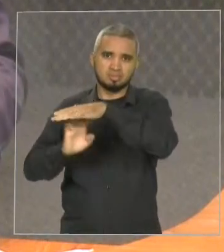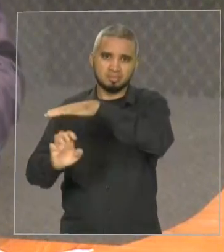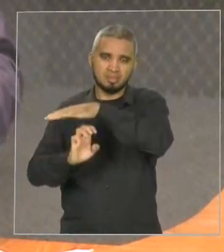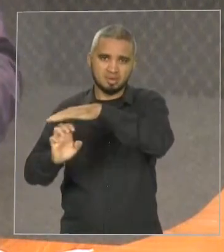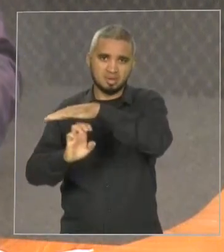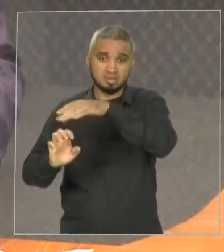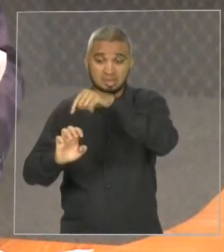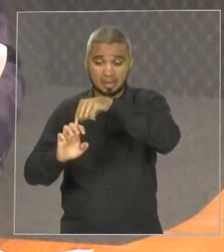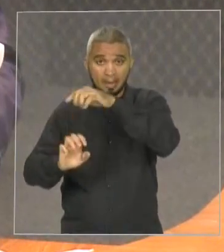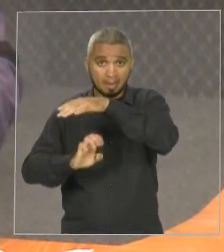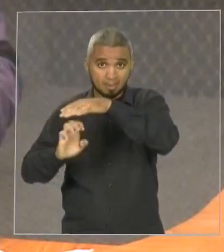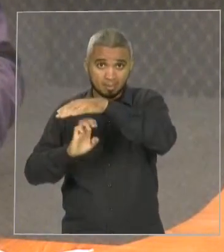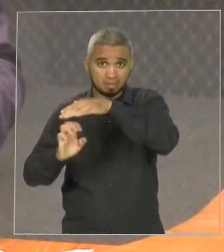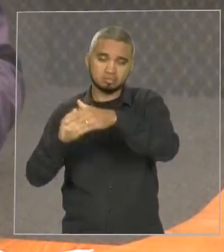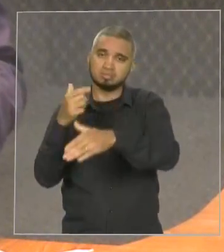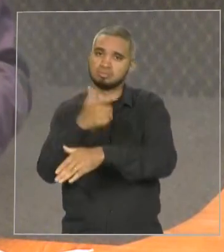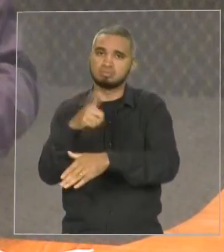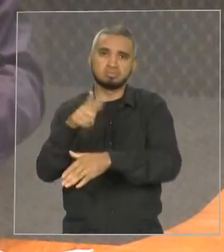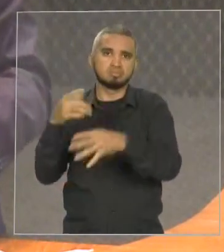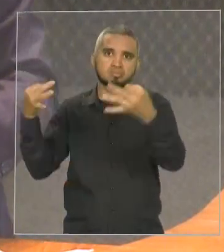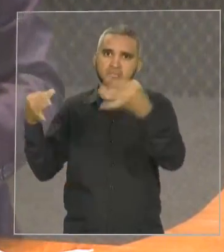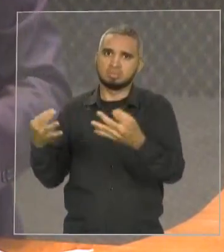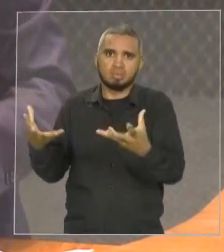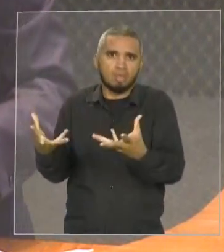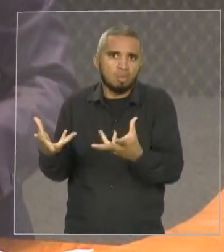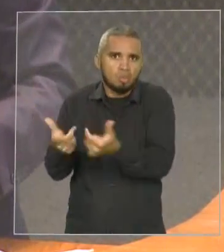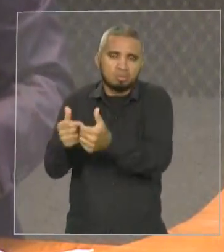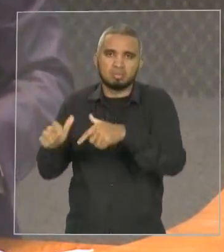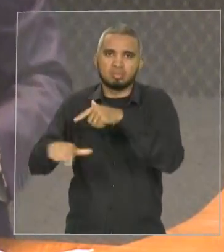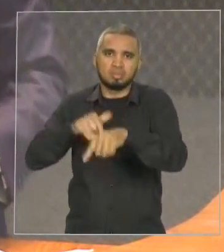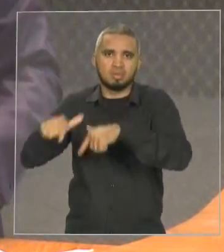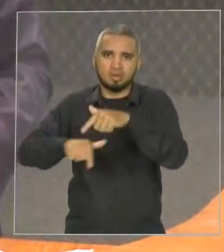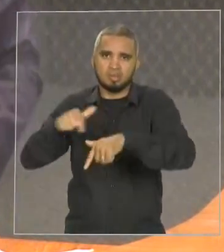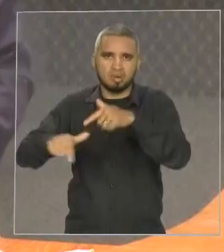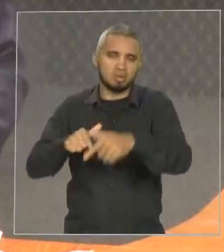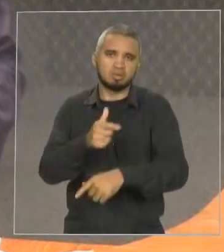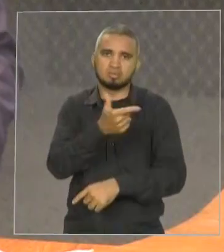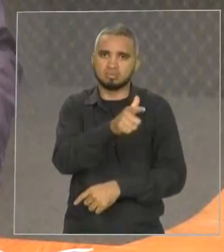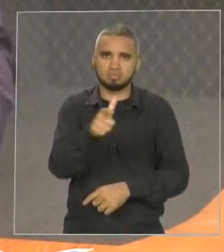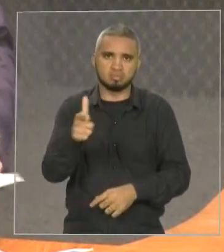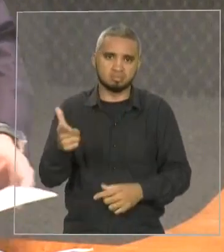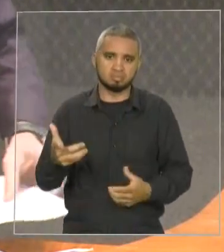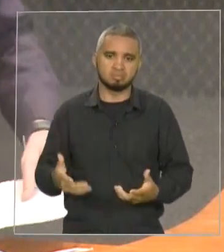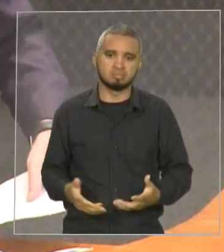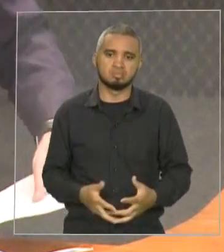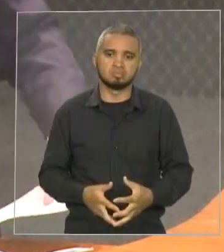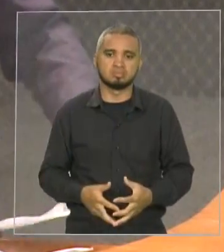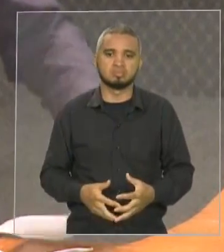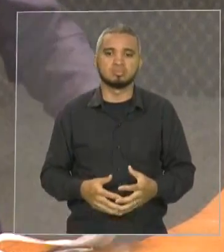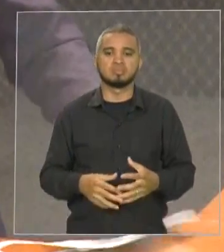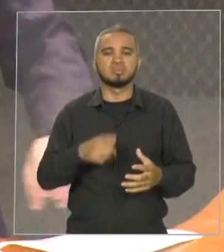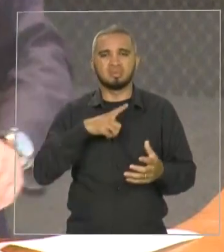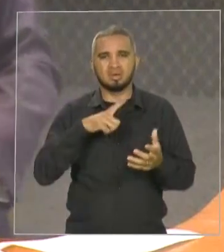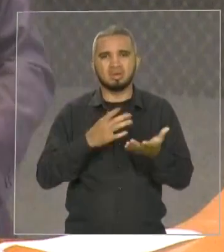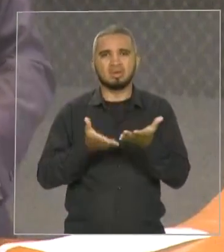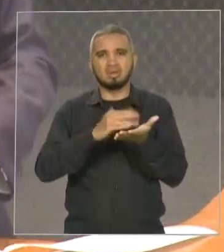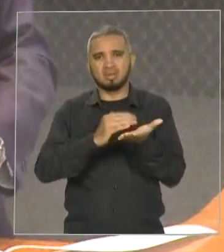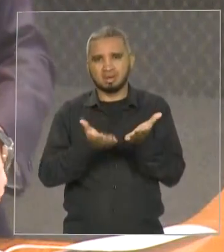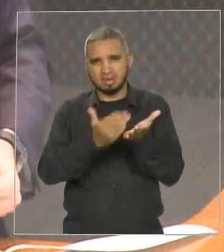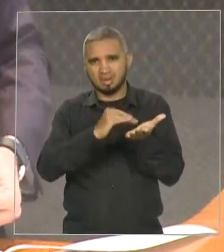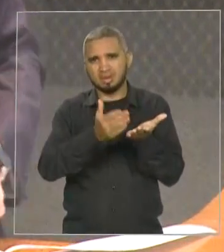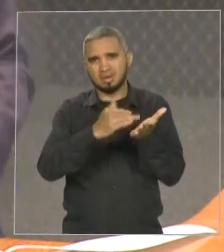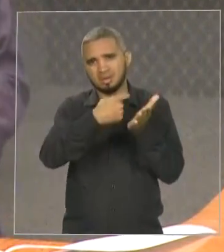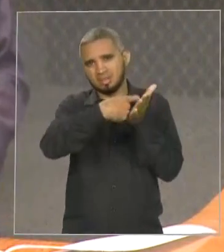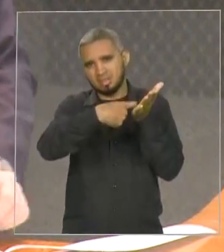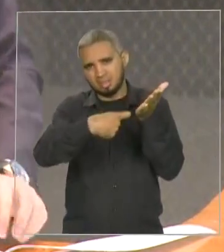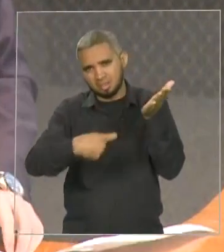serviços públicos de saúde, em razão das irregularidades a seguir declinadas. E aqui ele vem, páginas e mais páginas,